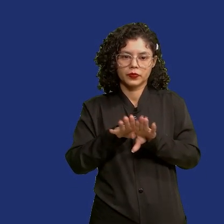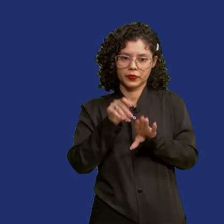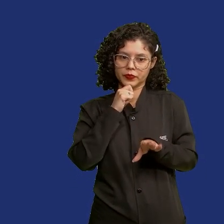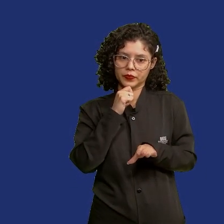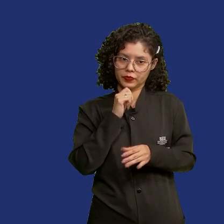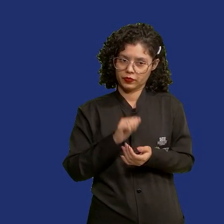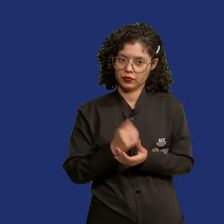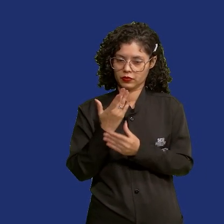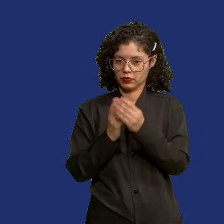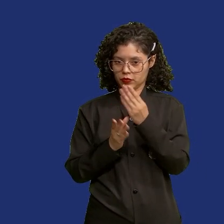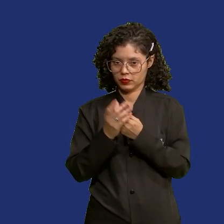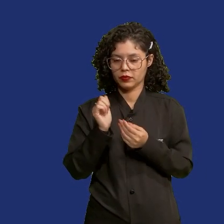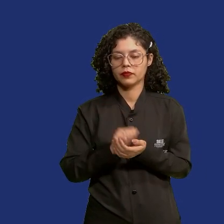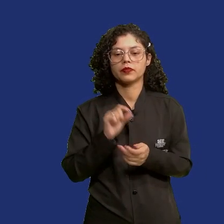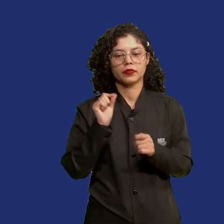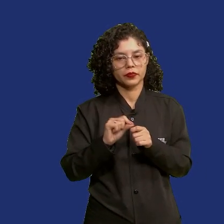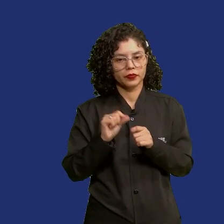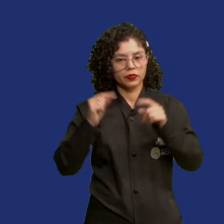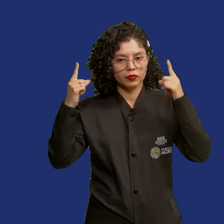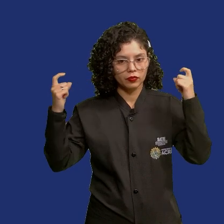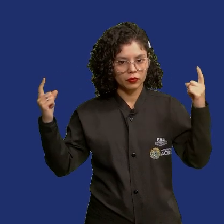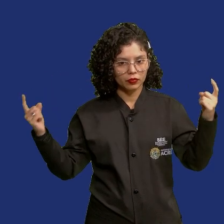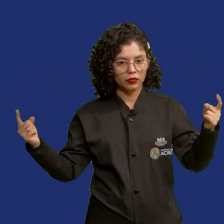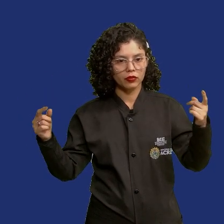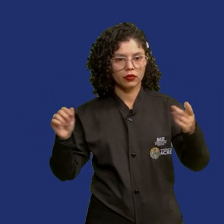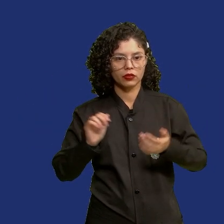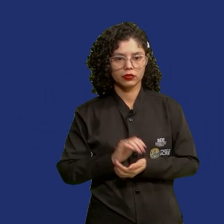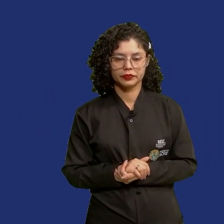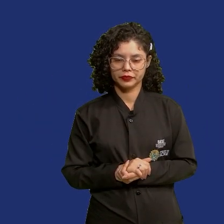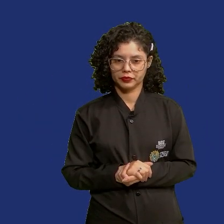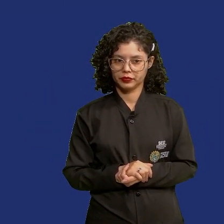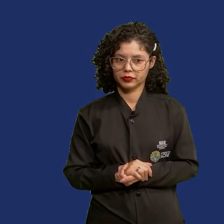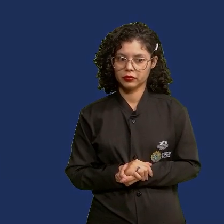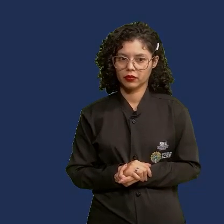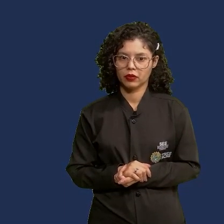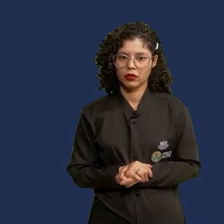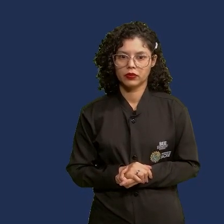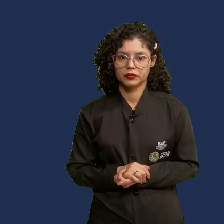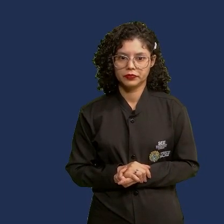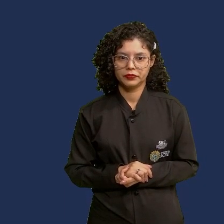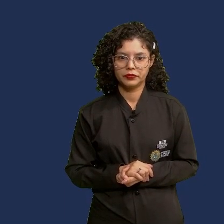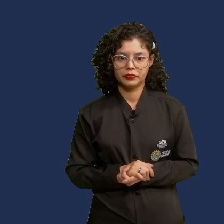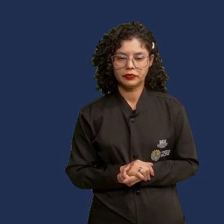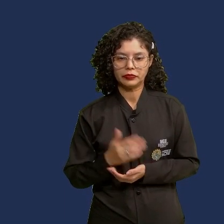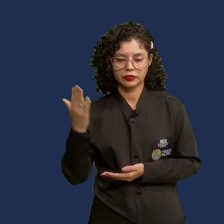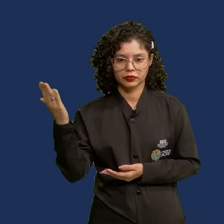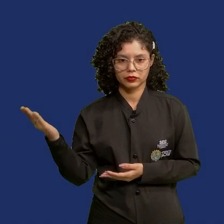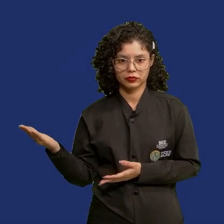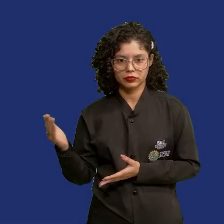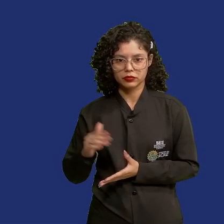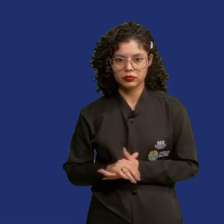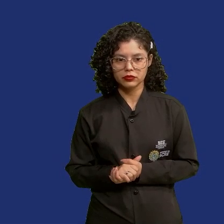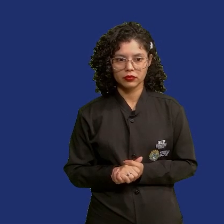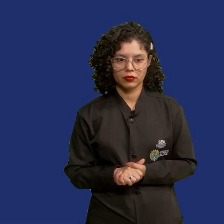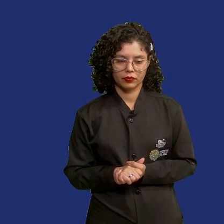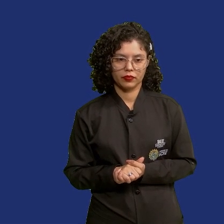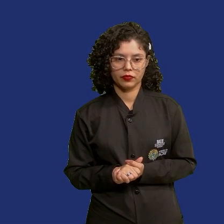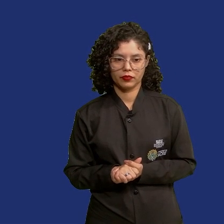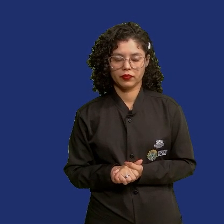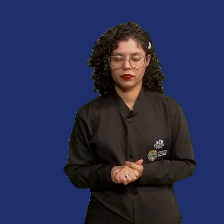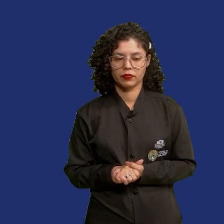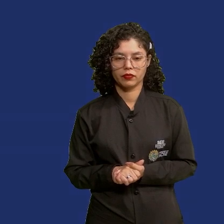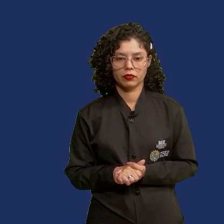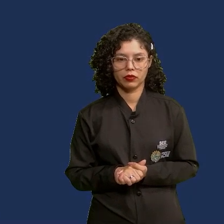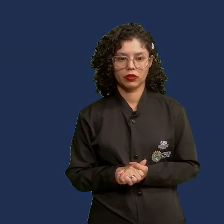com as mãos para fazer uma batida. Vou citar aí um exemplo para vocês, olha, do tambor,